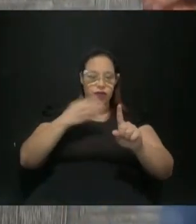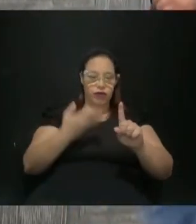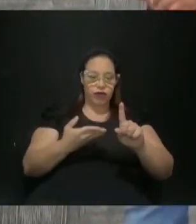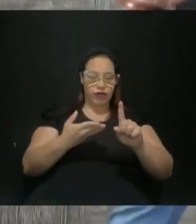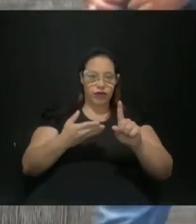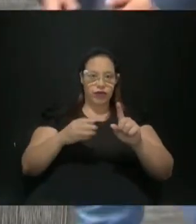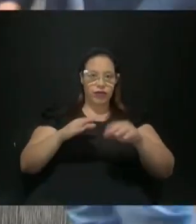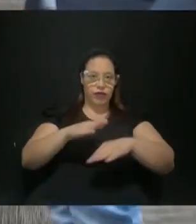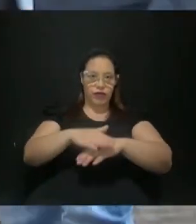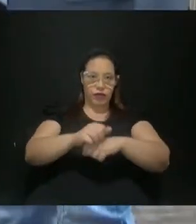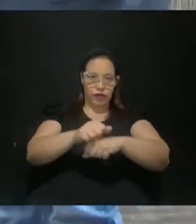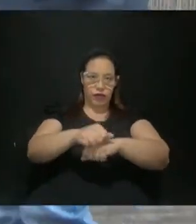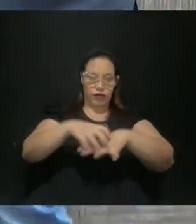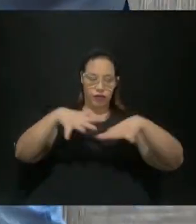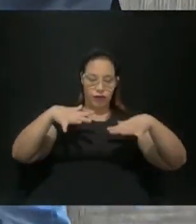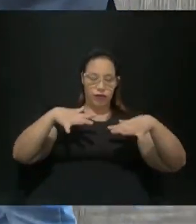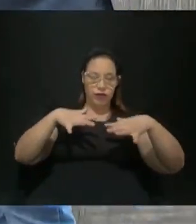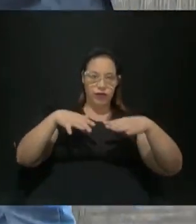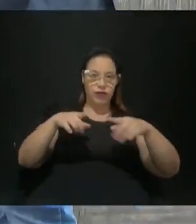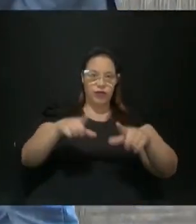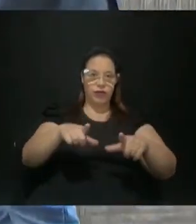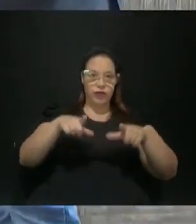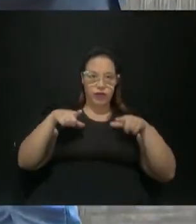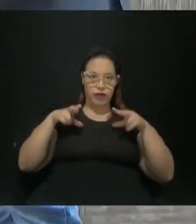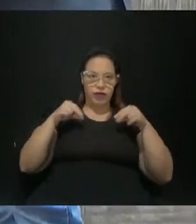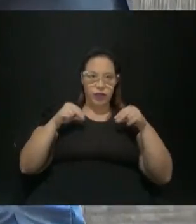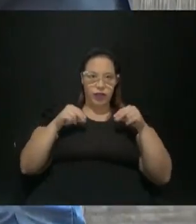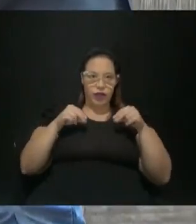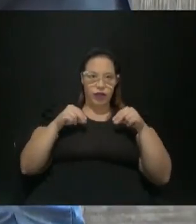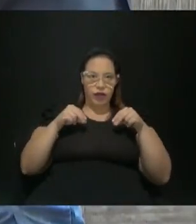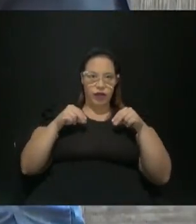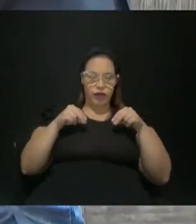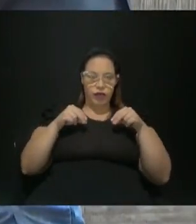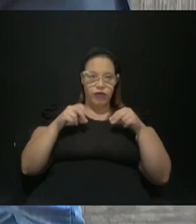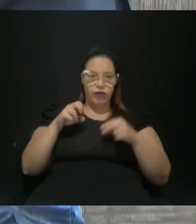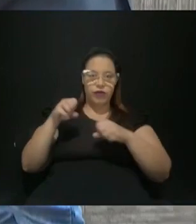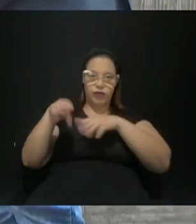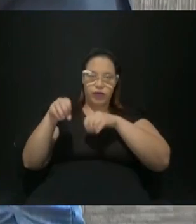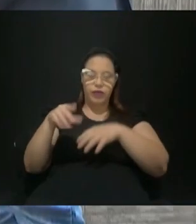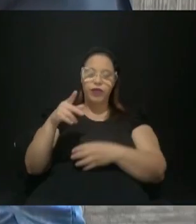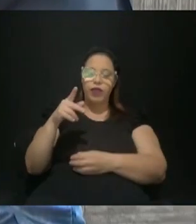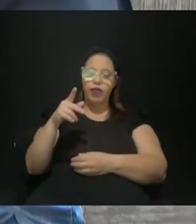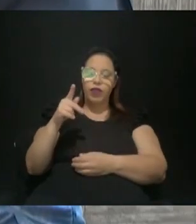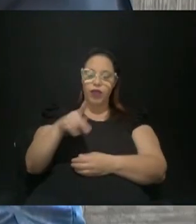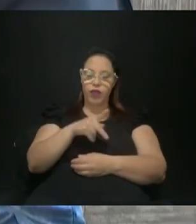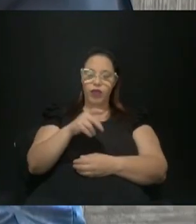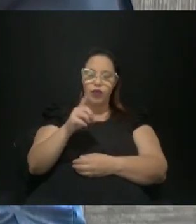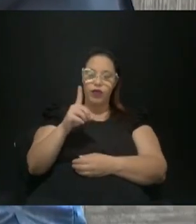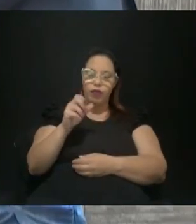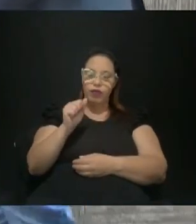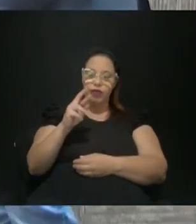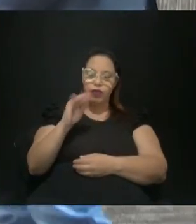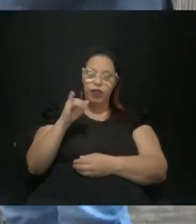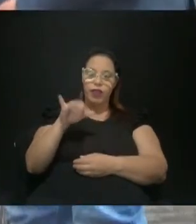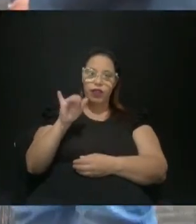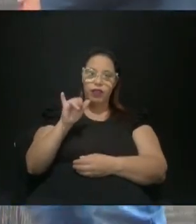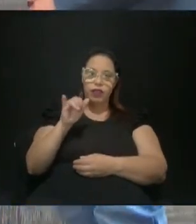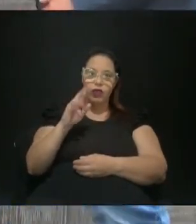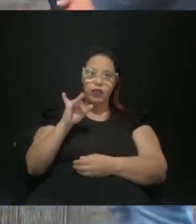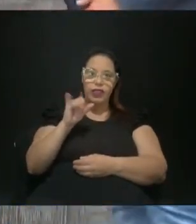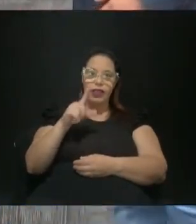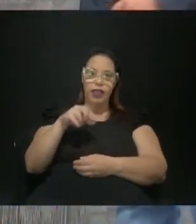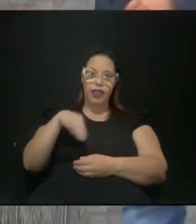Câmara Municipal, receberam o diploma de mérito educacional professor Darcy Ribeiro, Roselena Cândido da